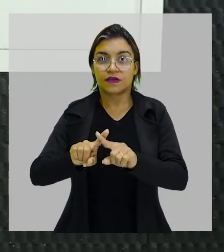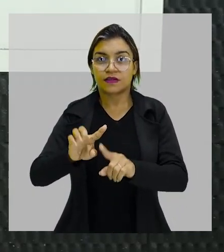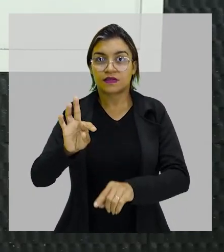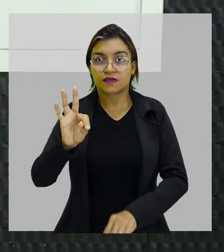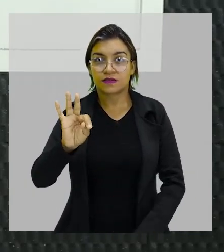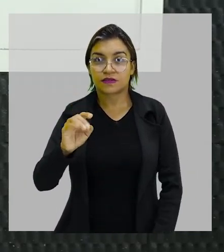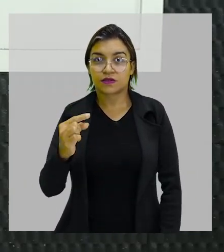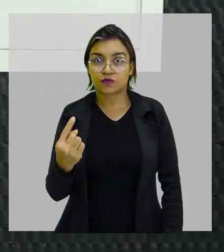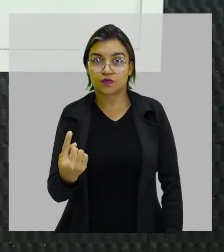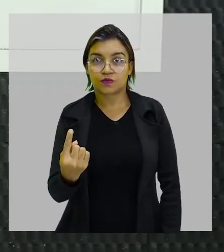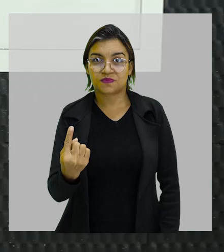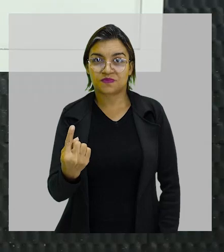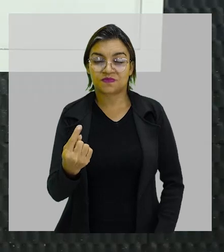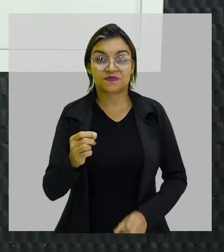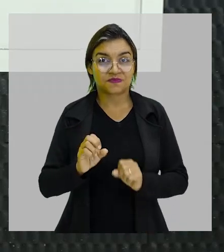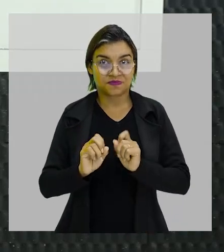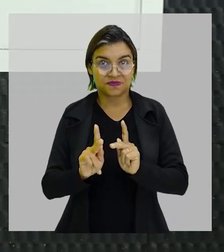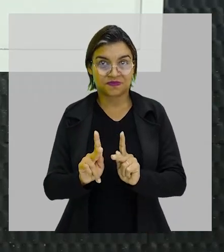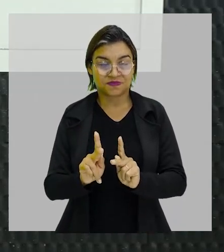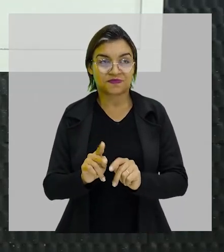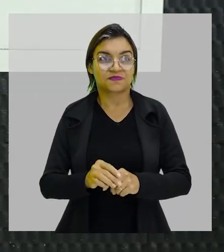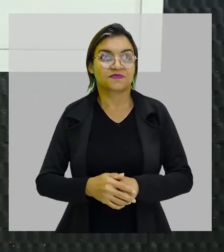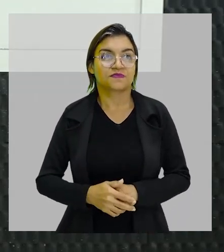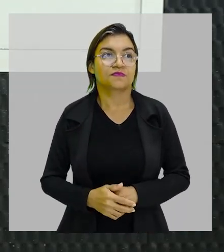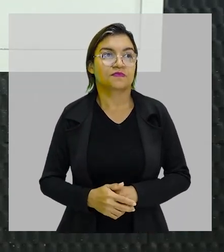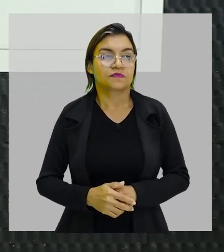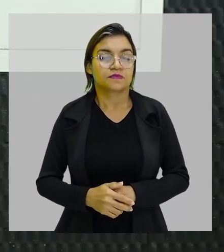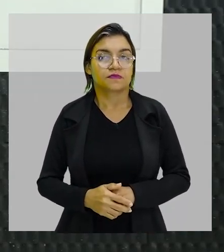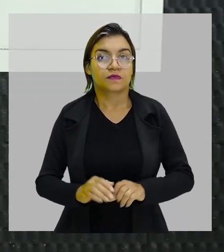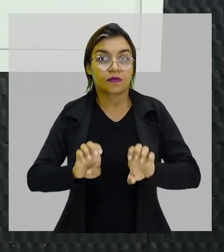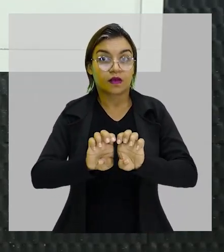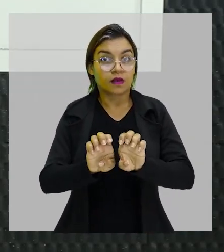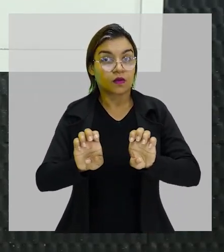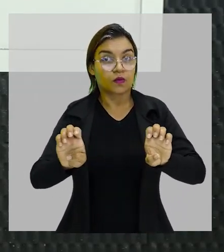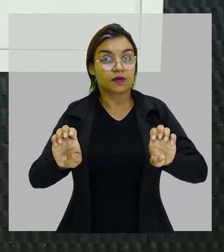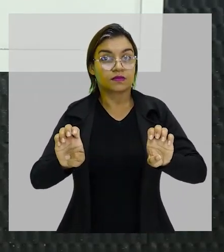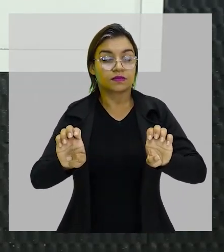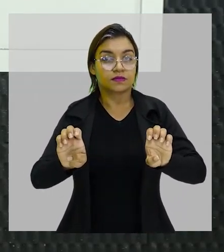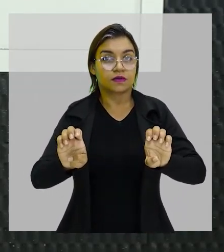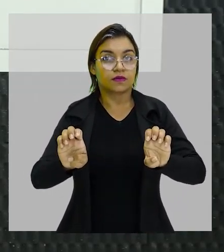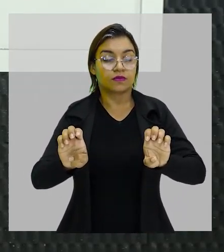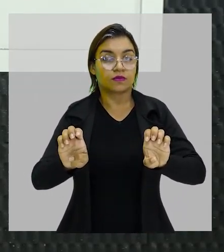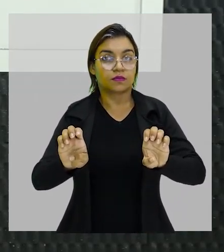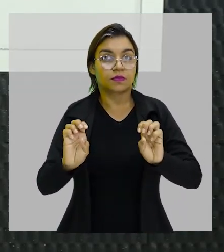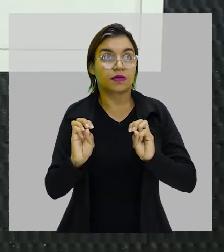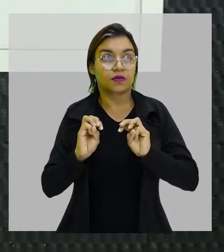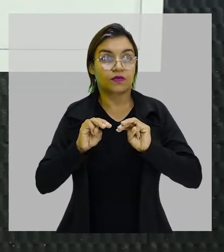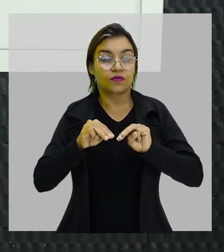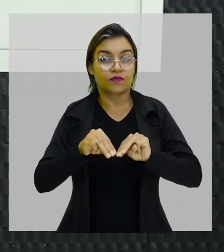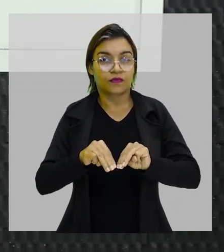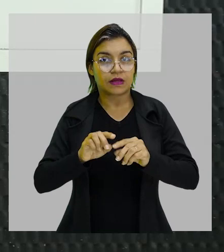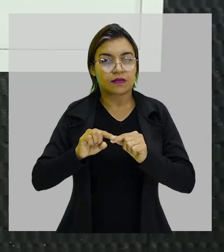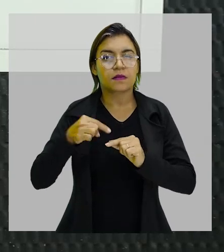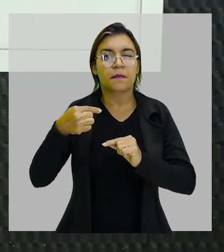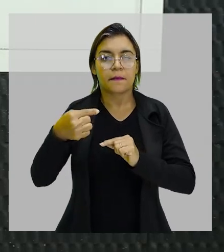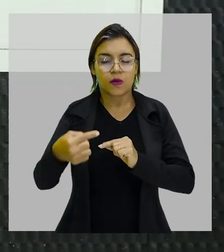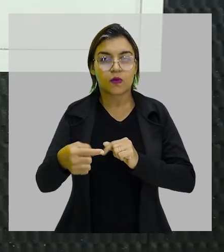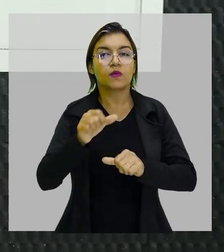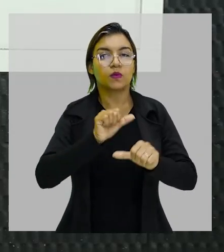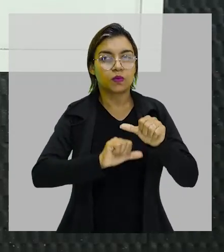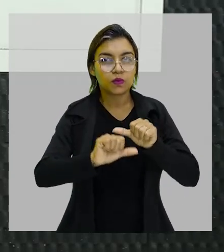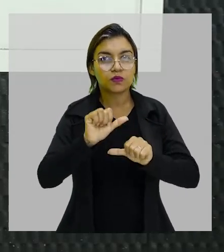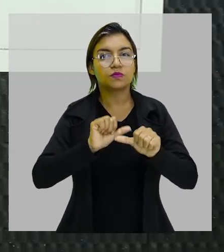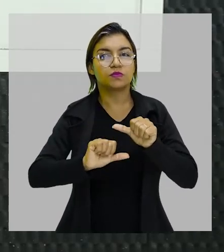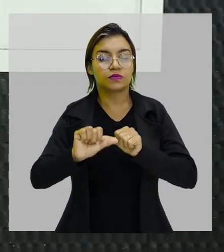T1, certo? A equação para o final, né, depois que sofreu toda